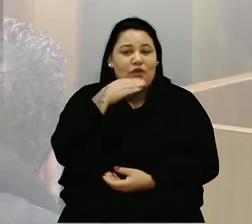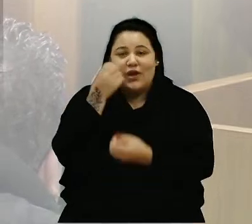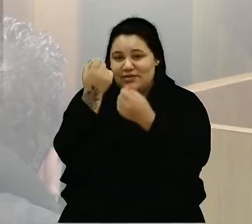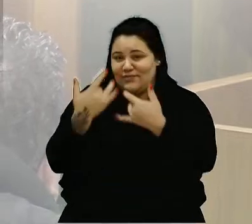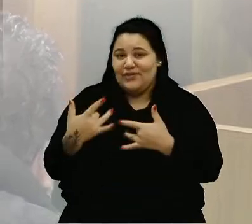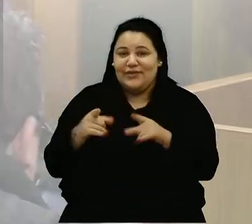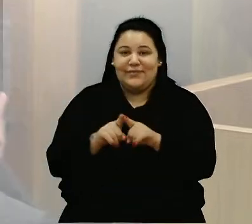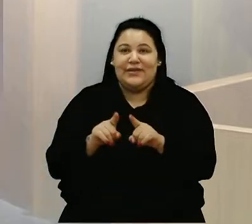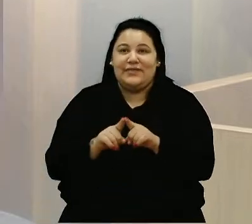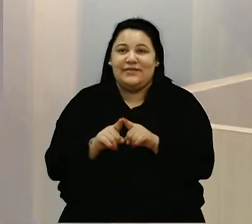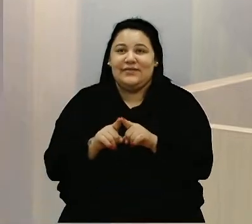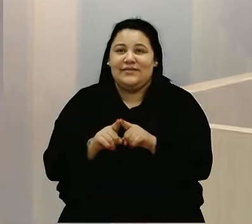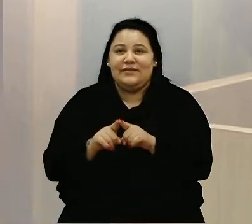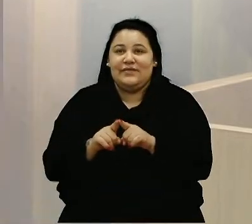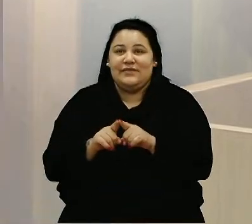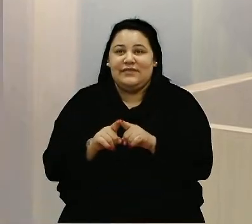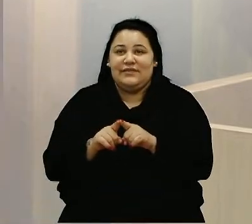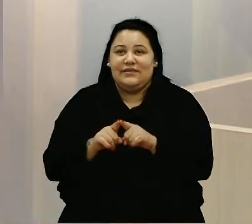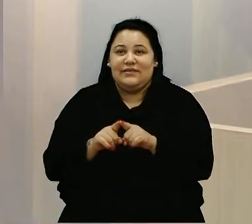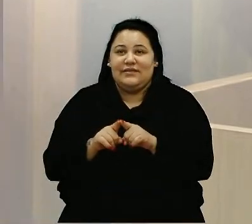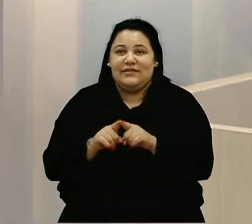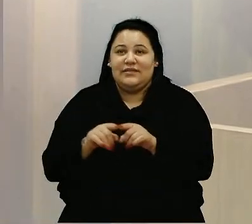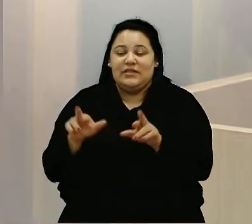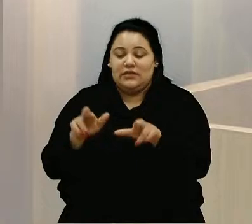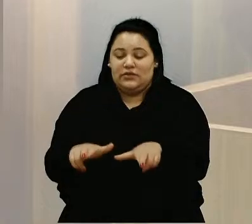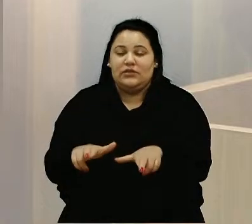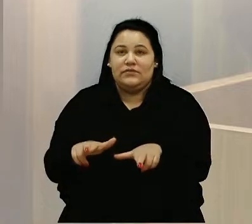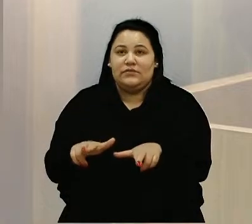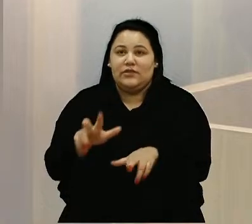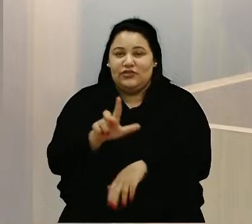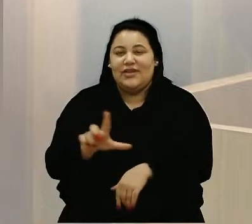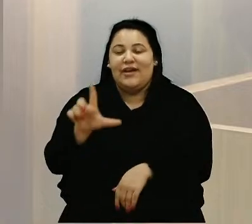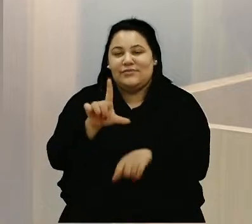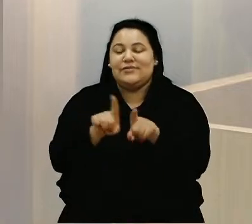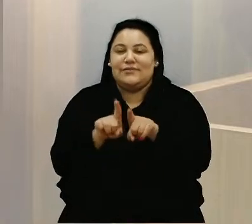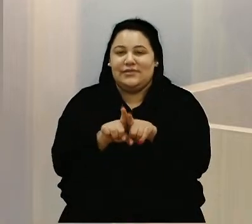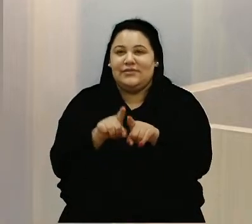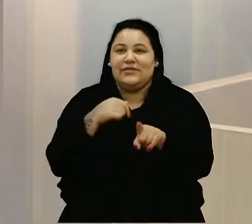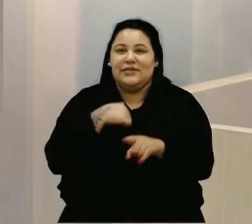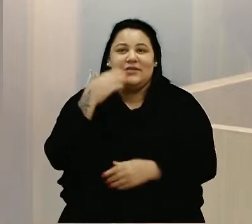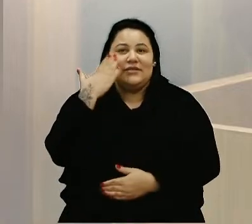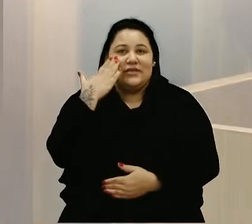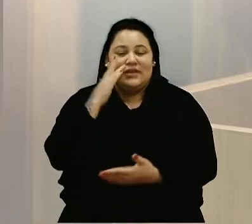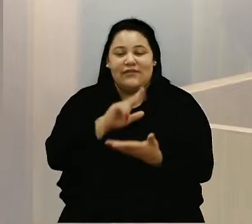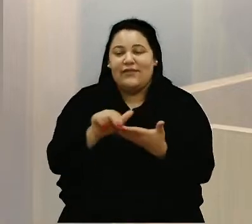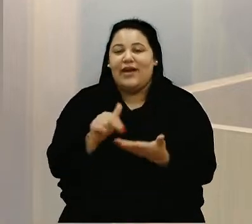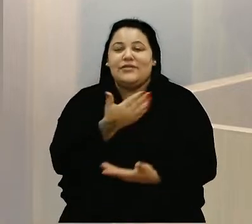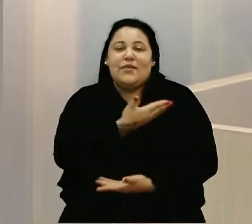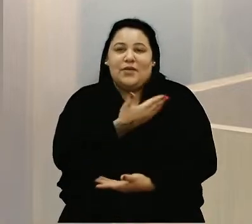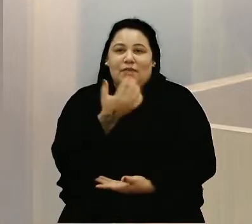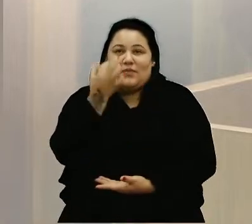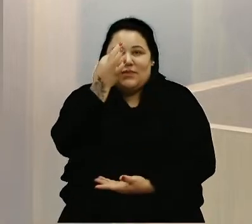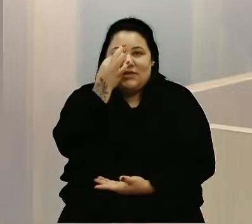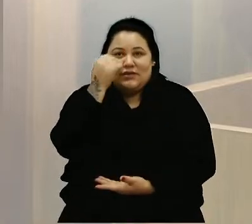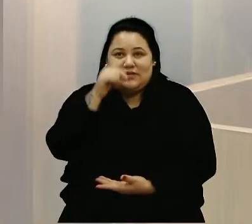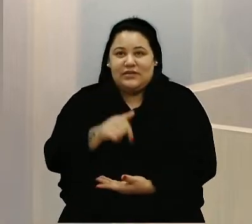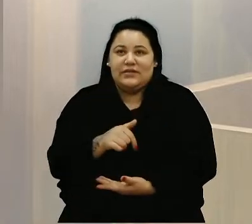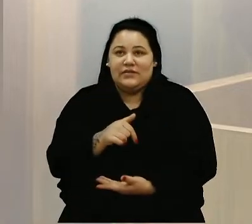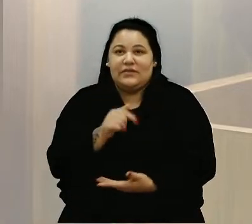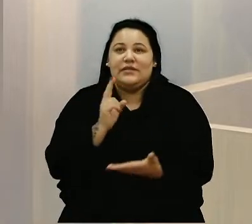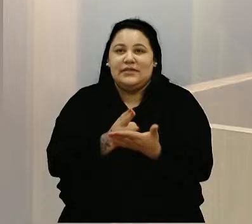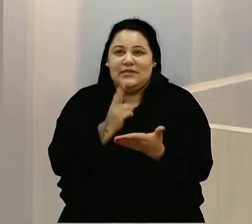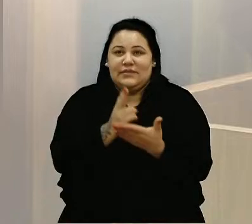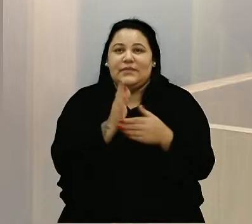para nossa região lá de baixo, ajudou também, e eu sei que vários amigos meus daqui desceram para ajudar nessa